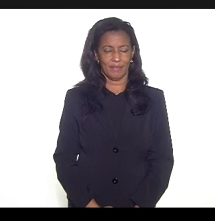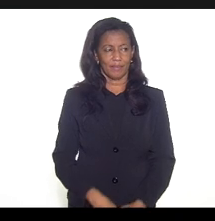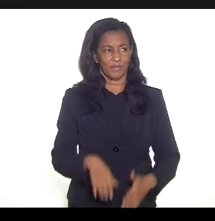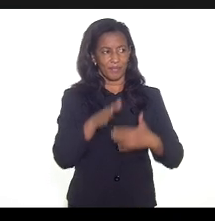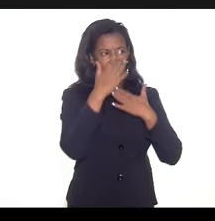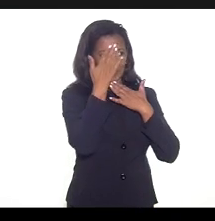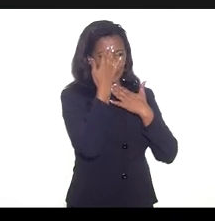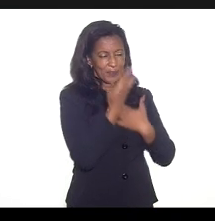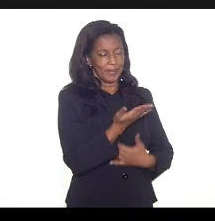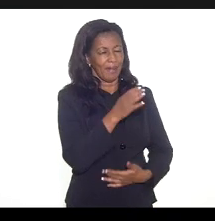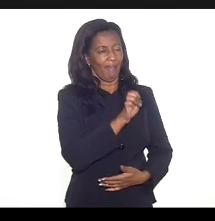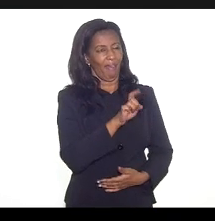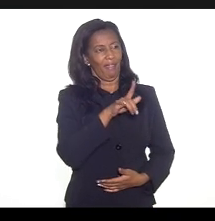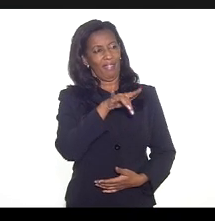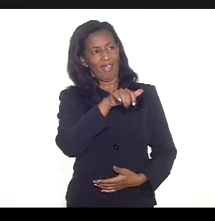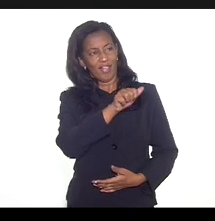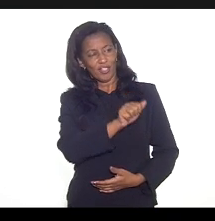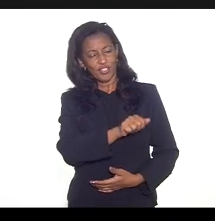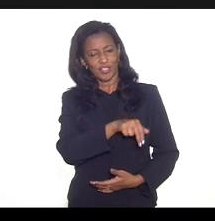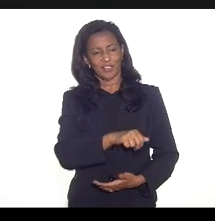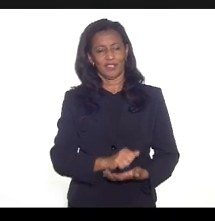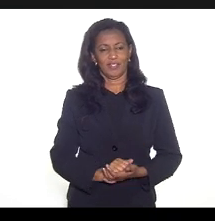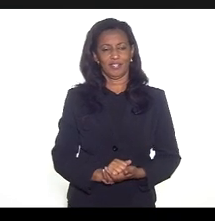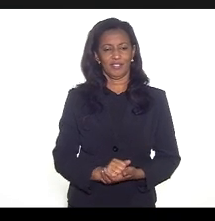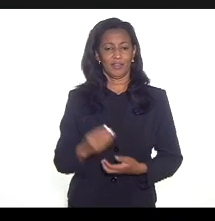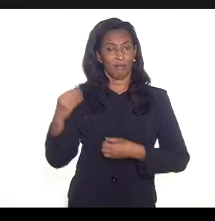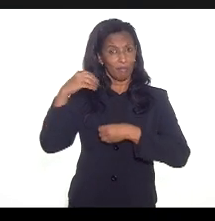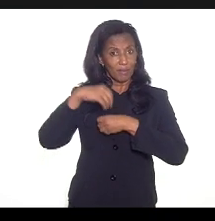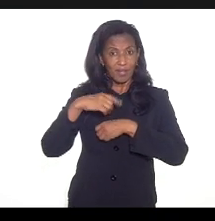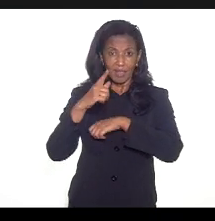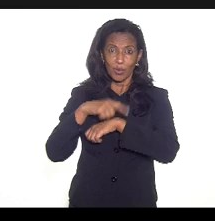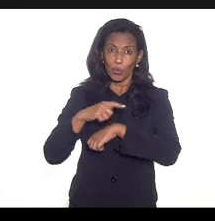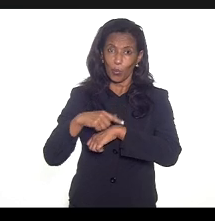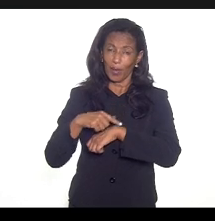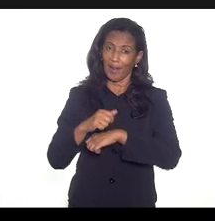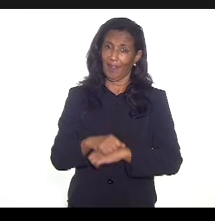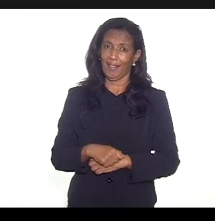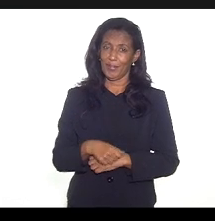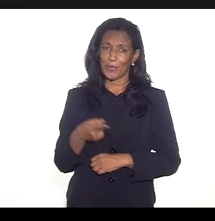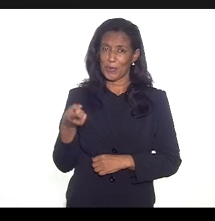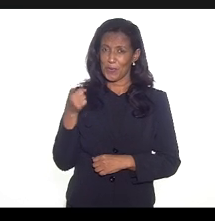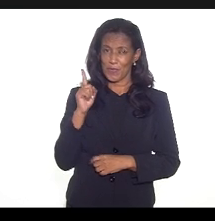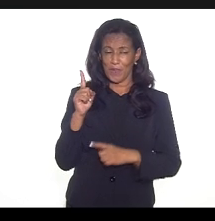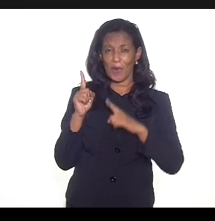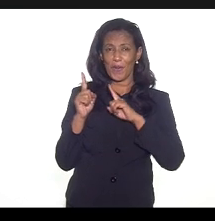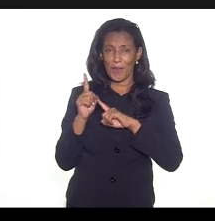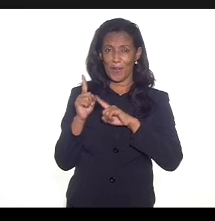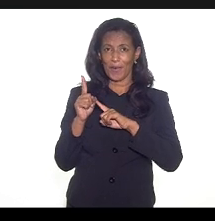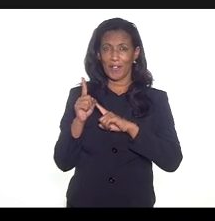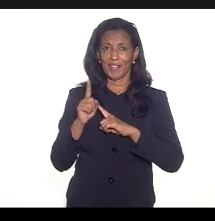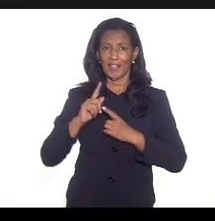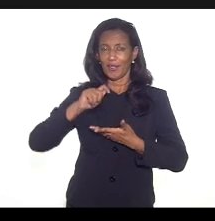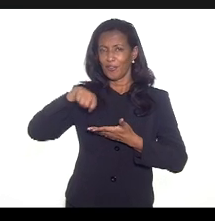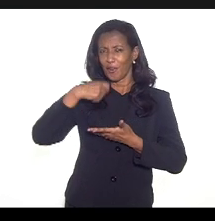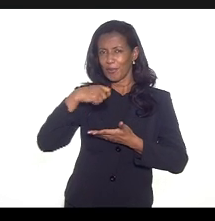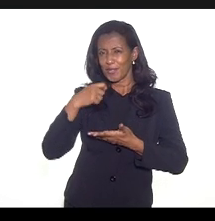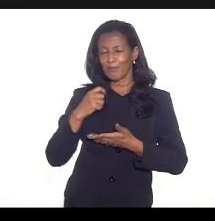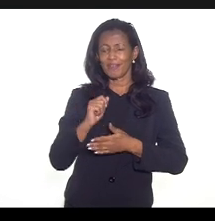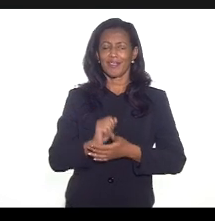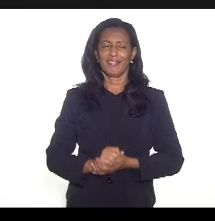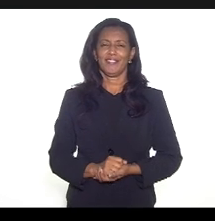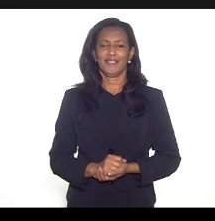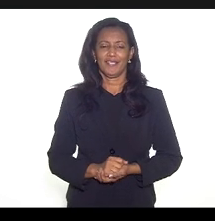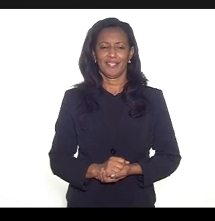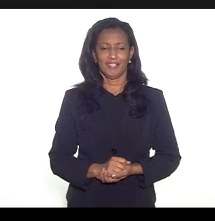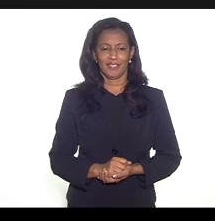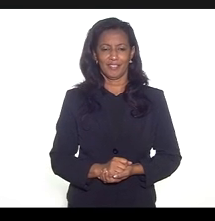Obrigado, Edna. Nós estamos ainda dentro do horário, 13h, vamos almoçar daqui a pouquinho.